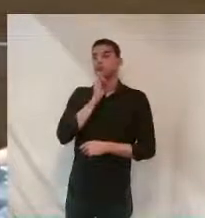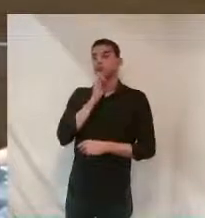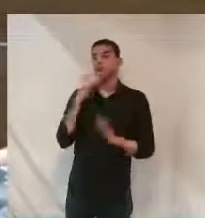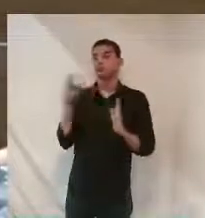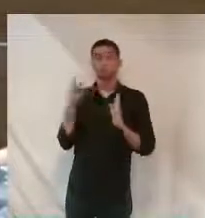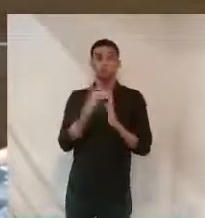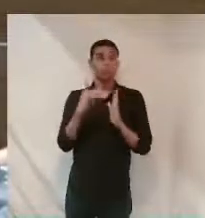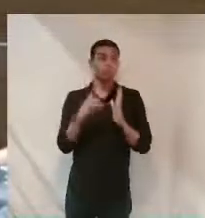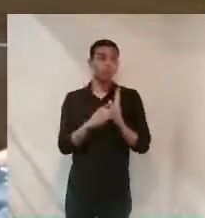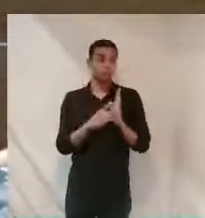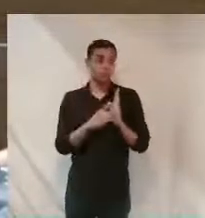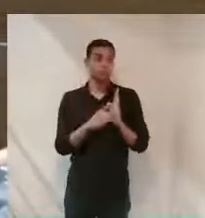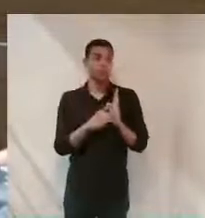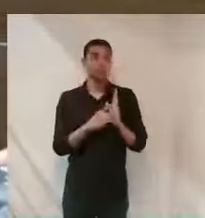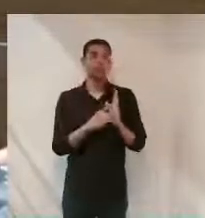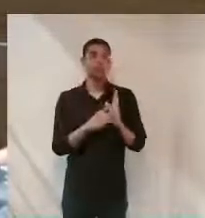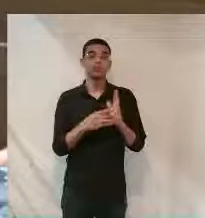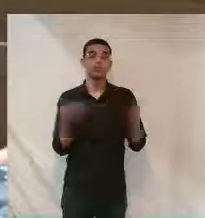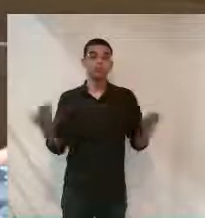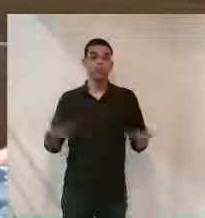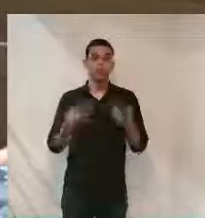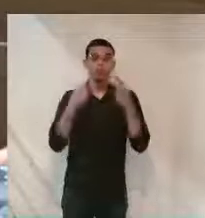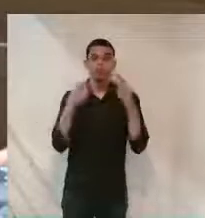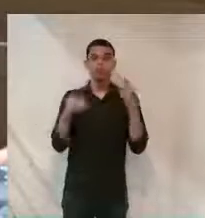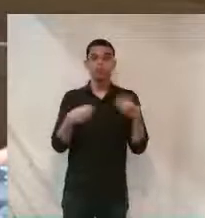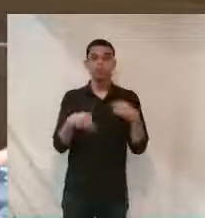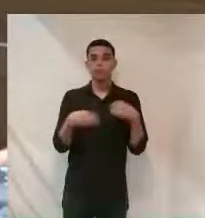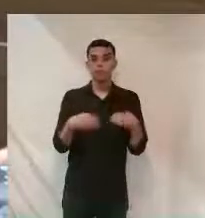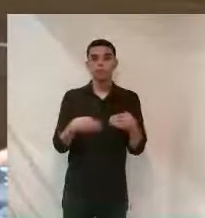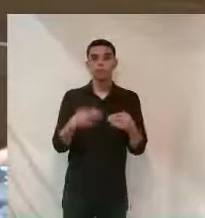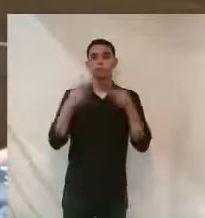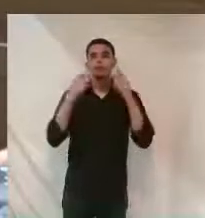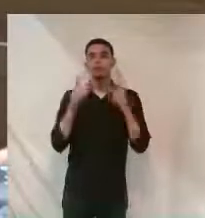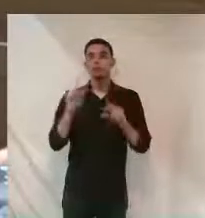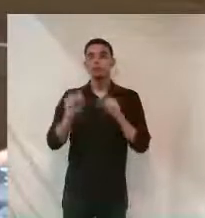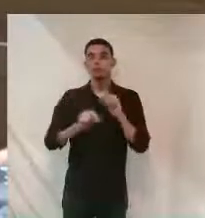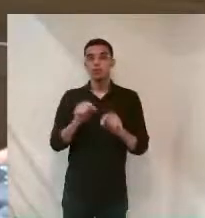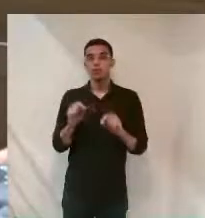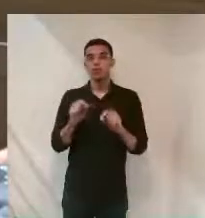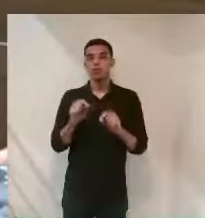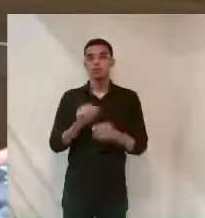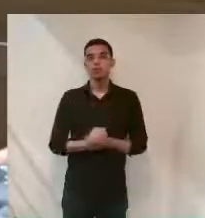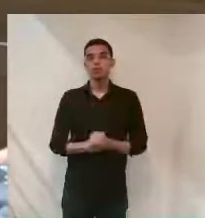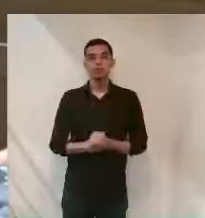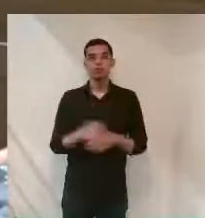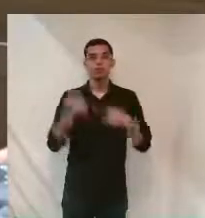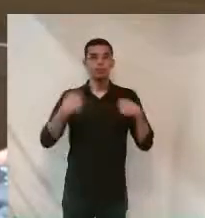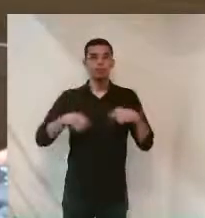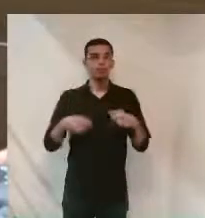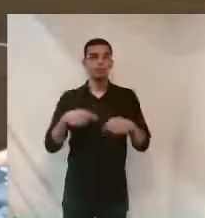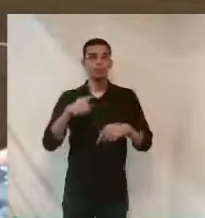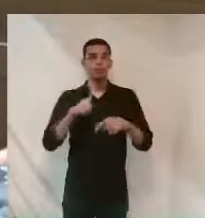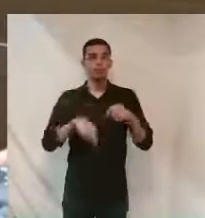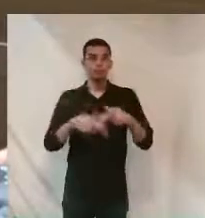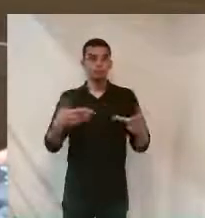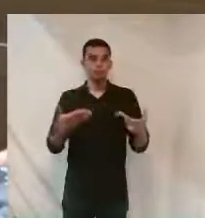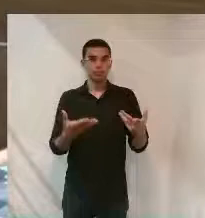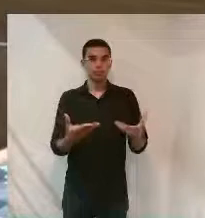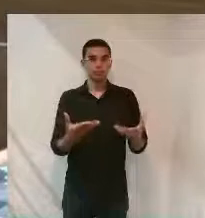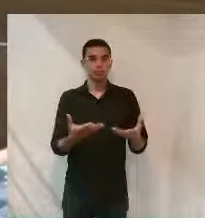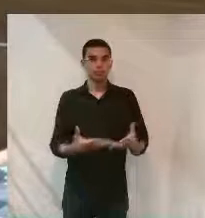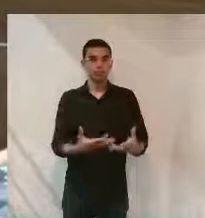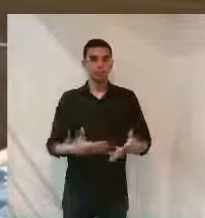decreto, né, do plástico agora que fala do conteúdo reciclado no material de embalagem, especificamente. No nosso